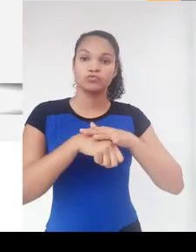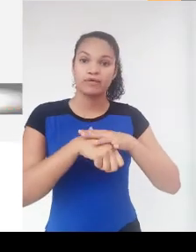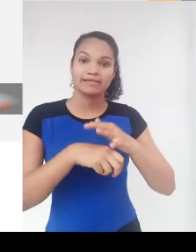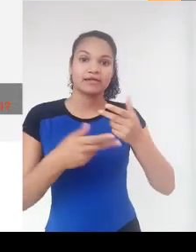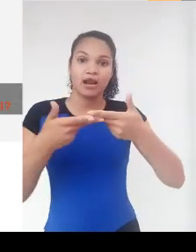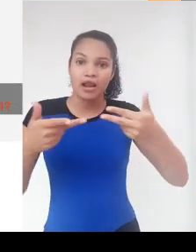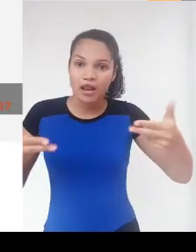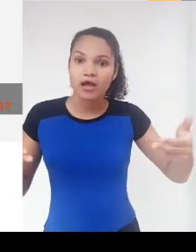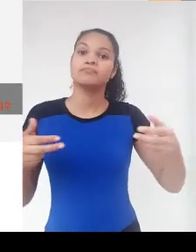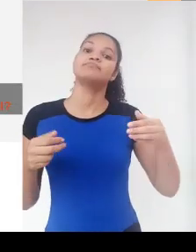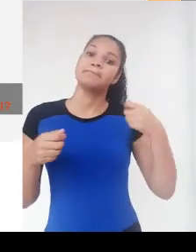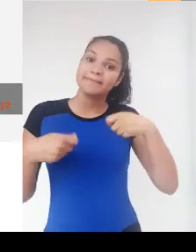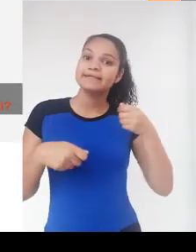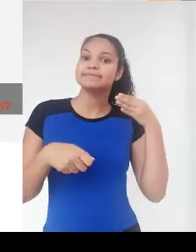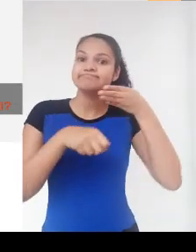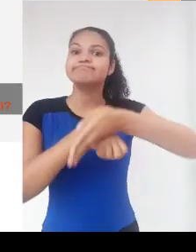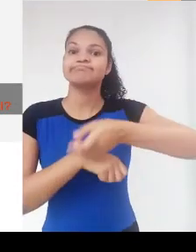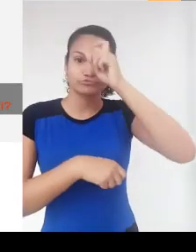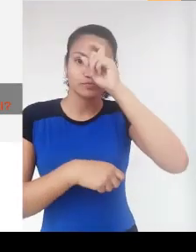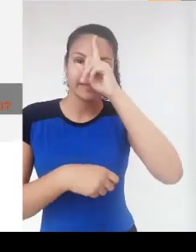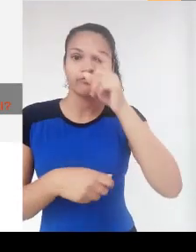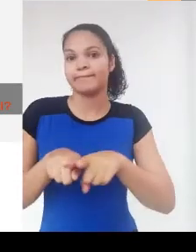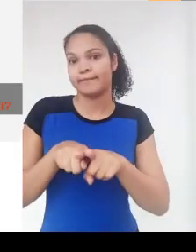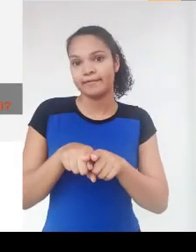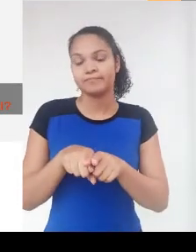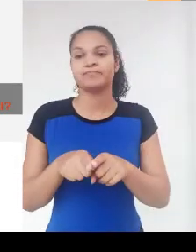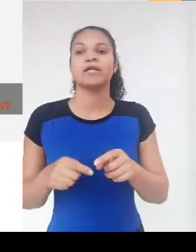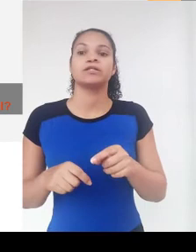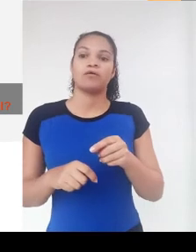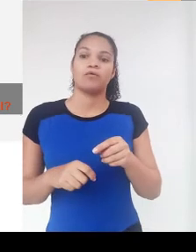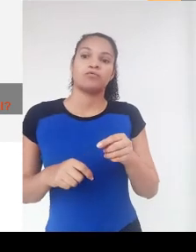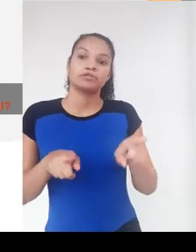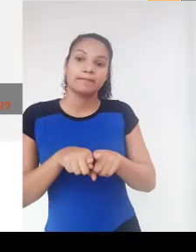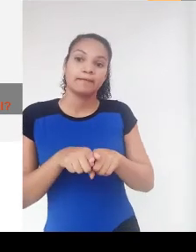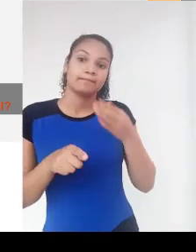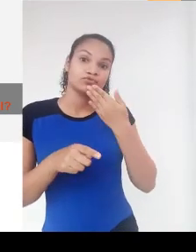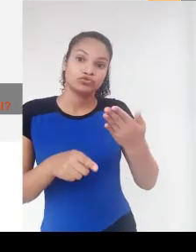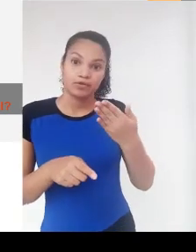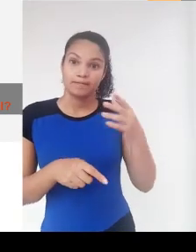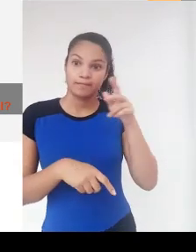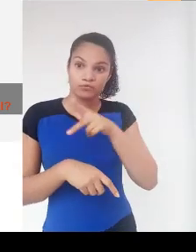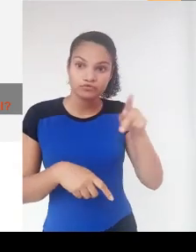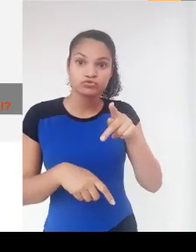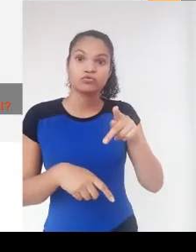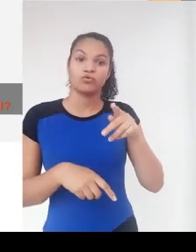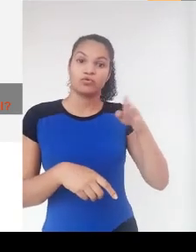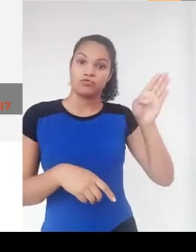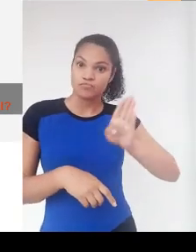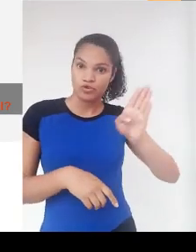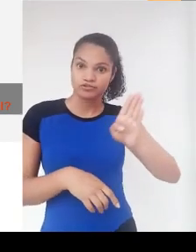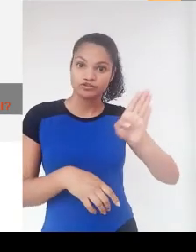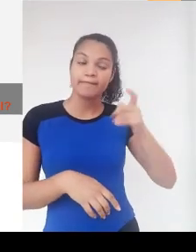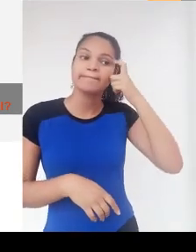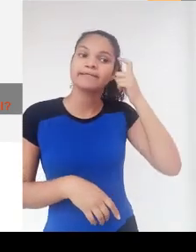Então, um exercício final, junto com os seus mediadores, professores da disciplina de biologia, pensar hoje, em